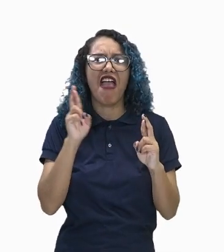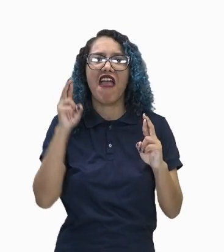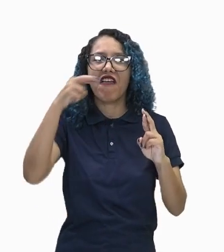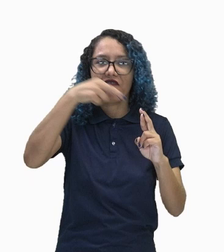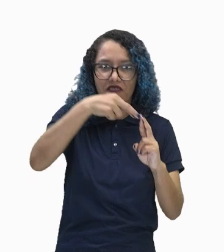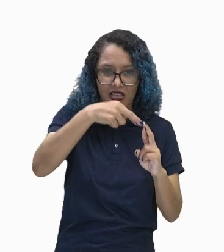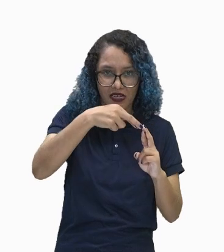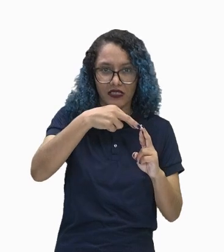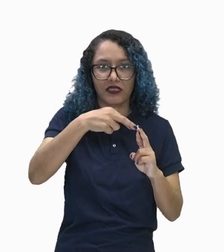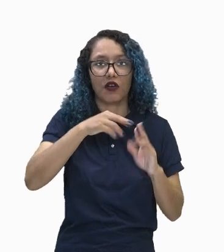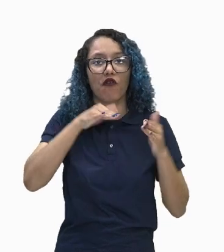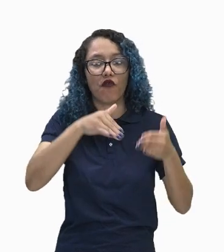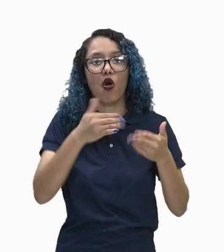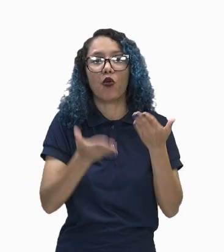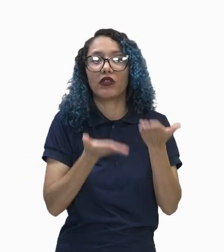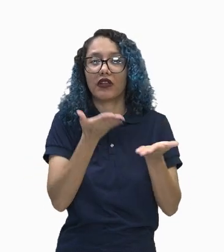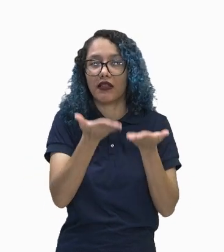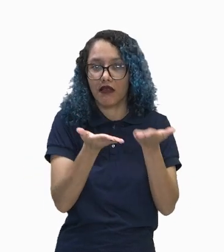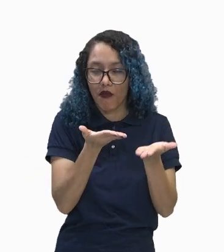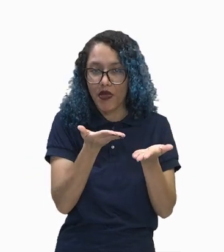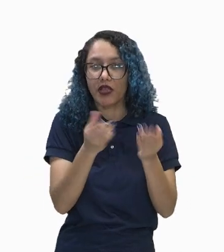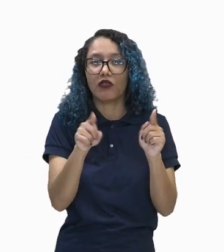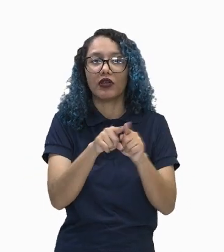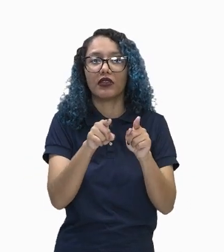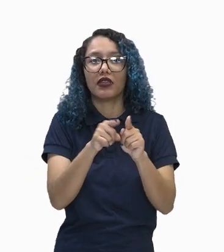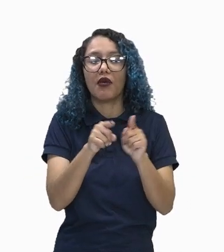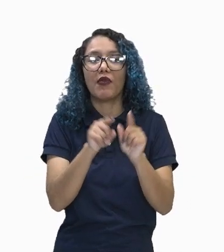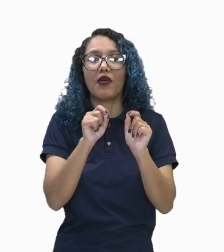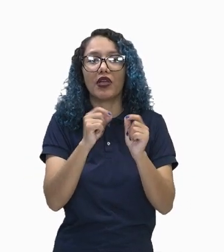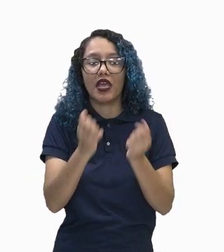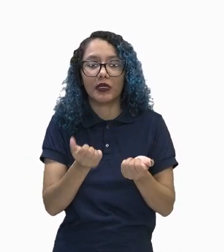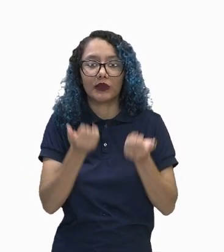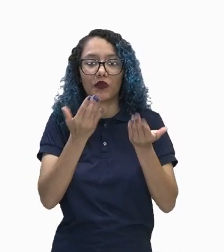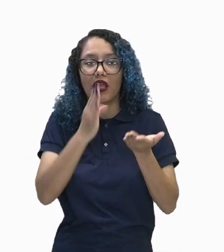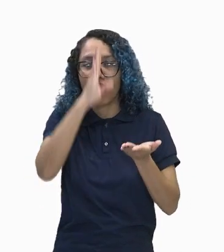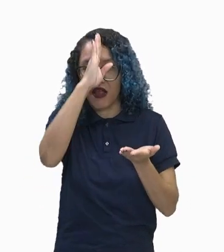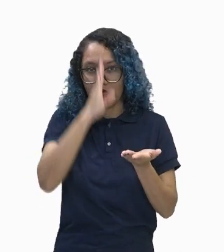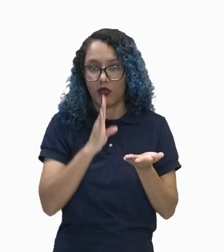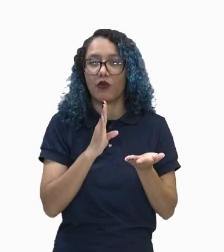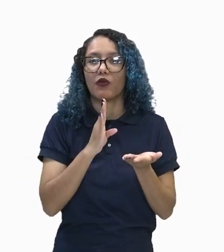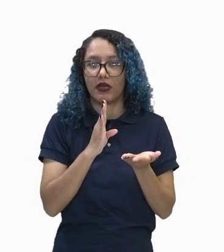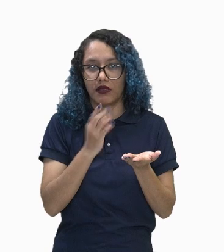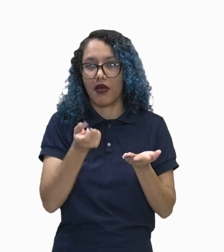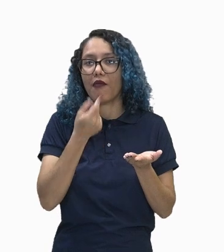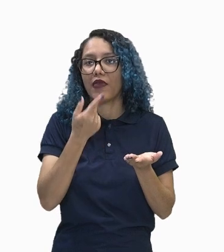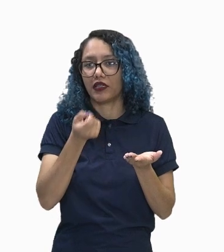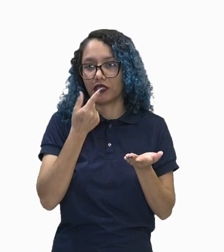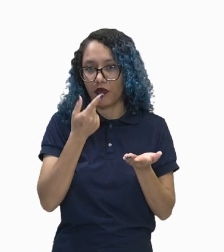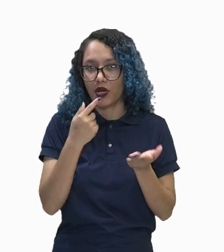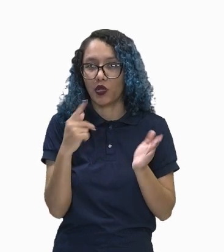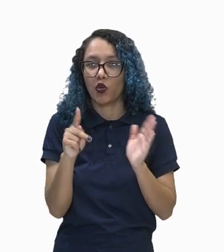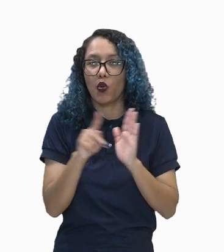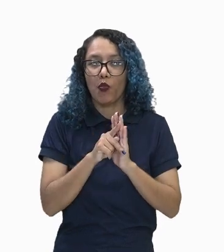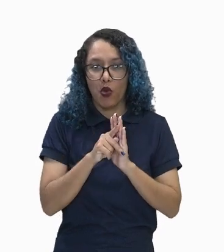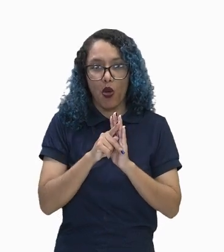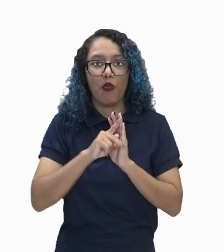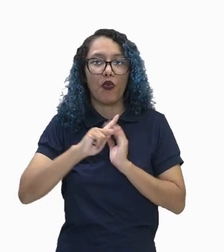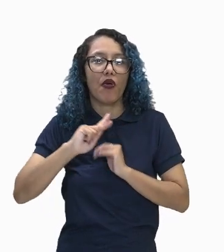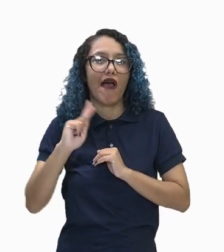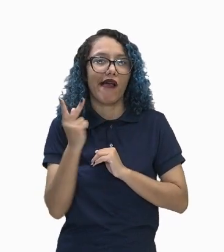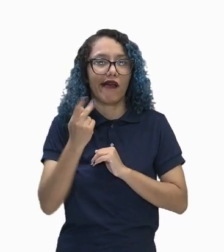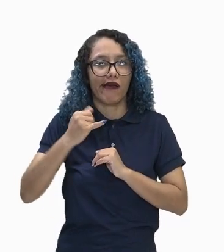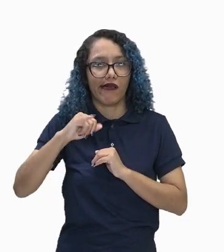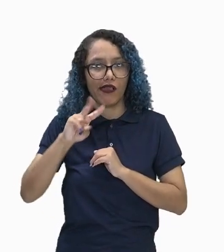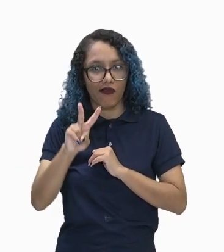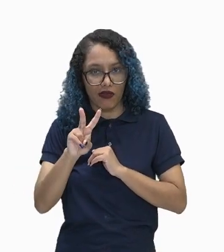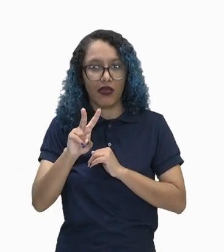tratamento, né, na distribuição gratuita desses medicamentos antirretrovirais.